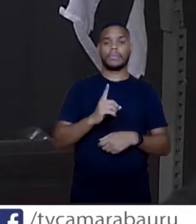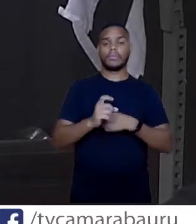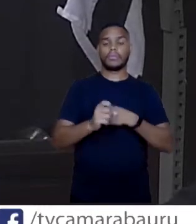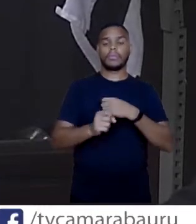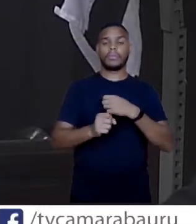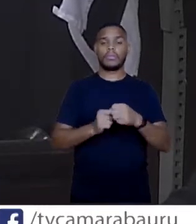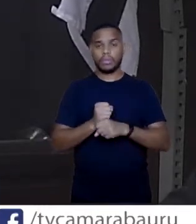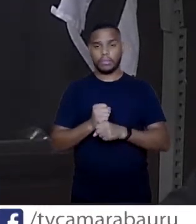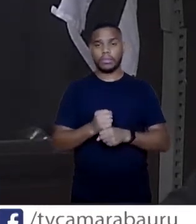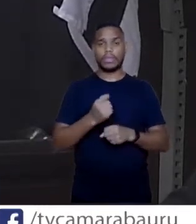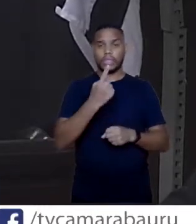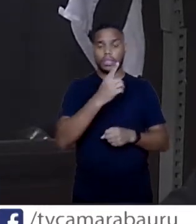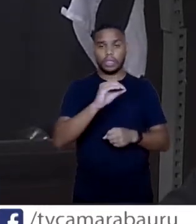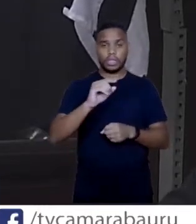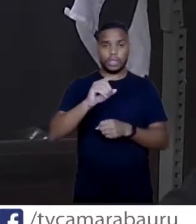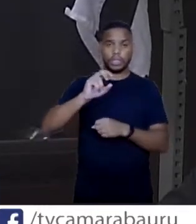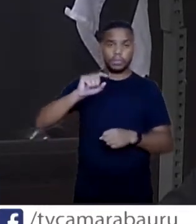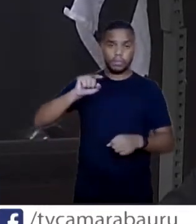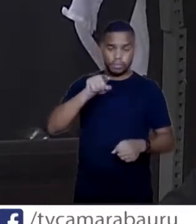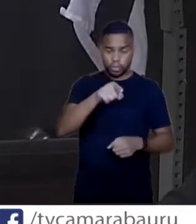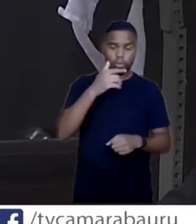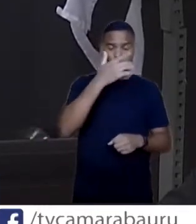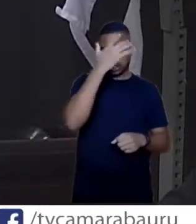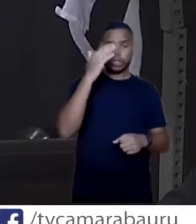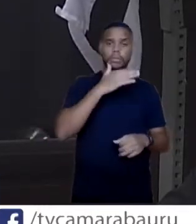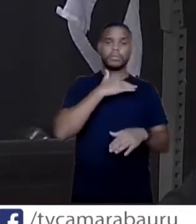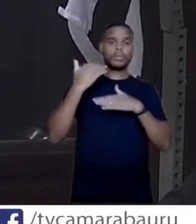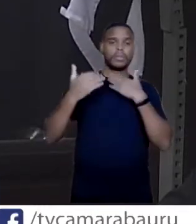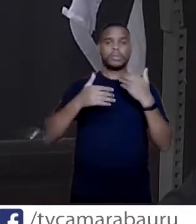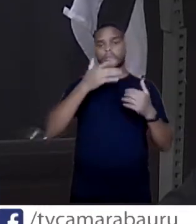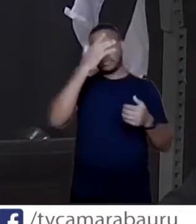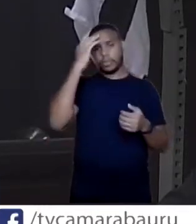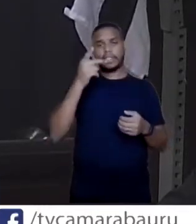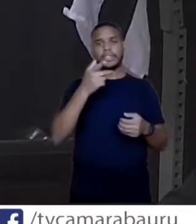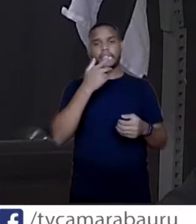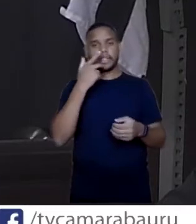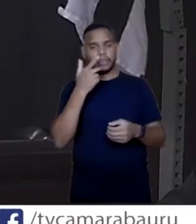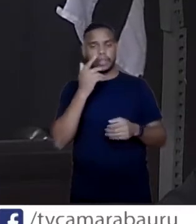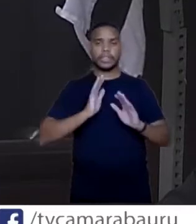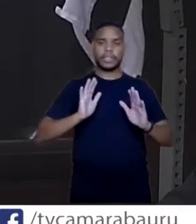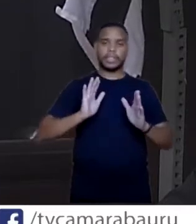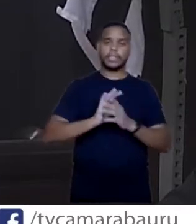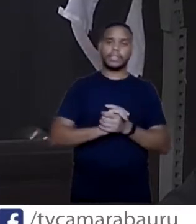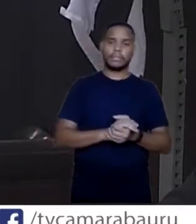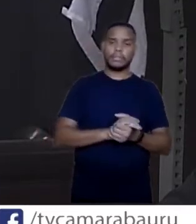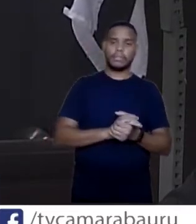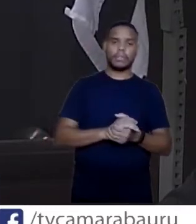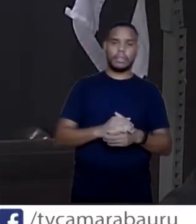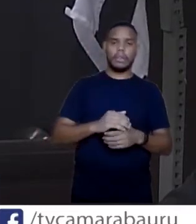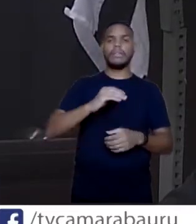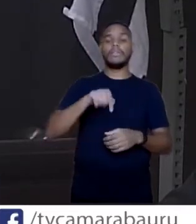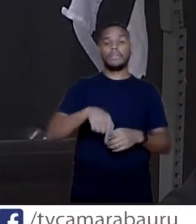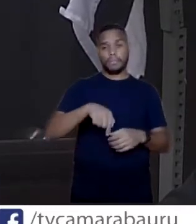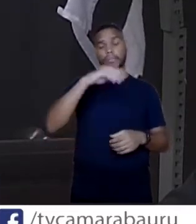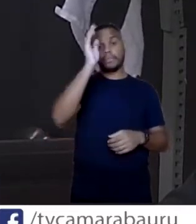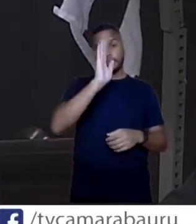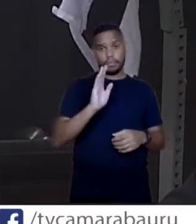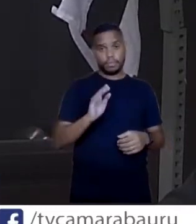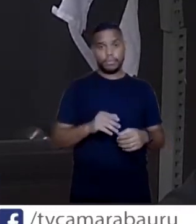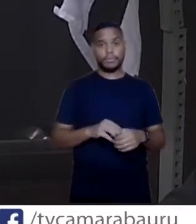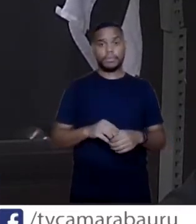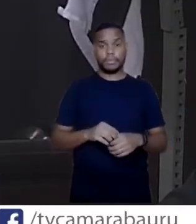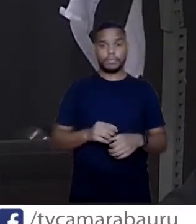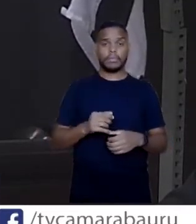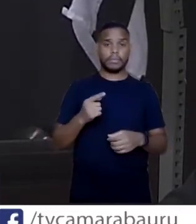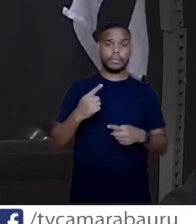mil a óbito e ninguém fala que a cobra mata agora no brasil porque vem lá de